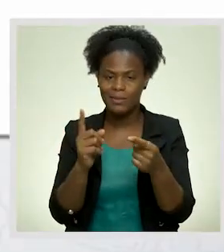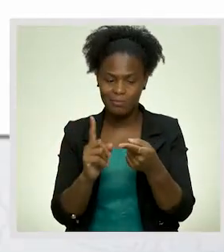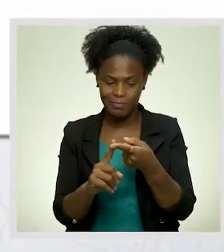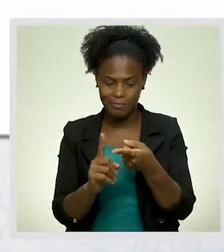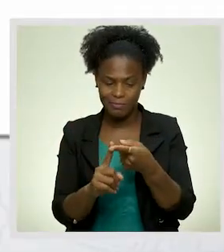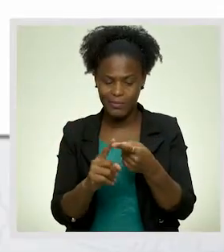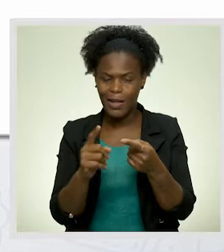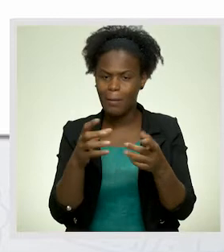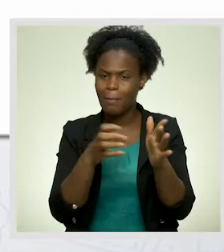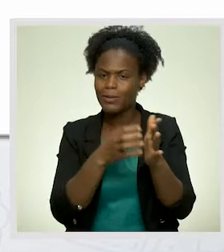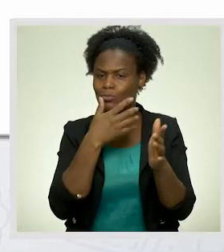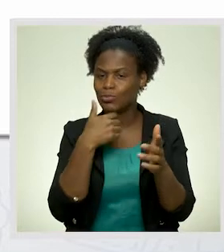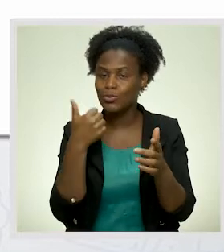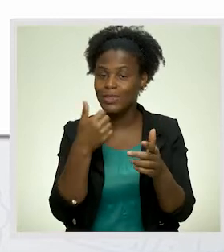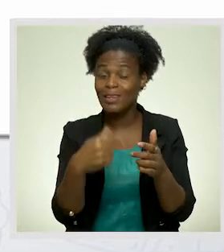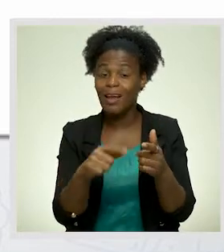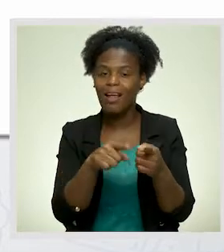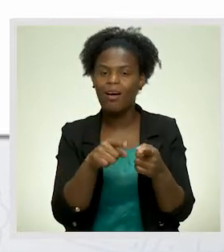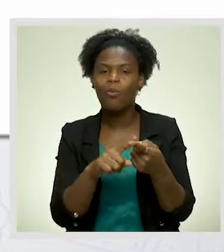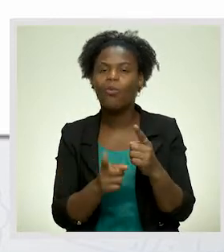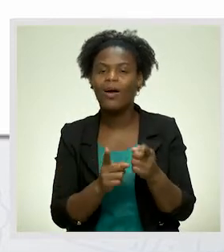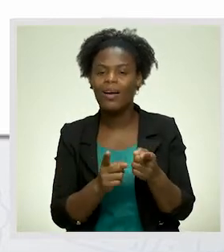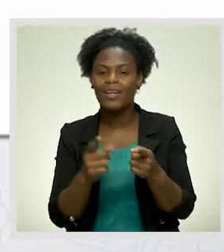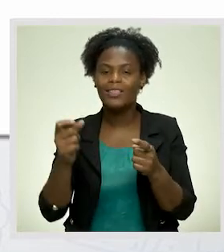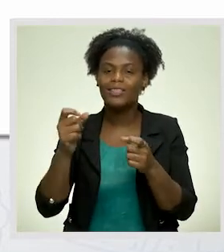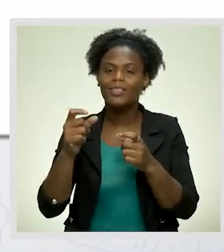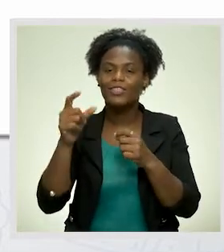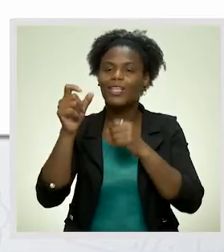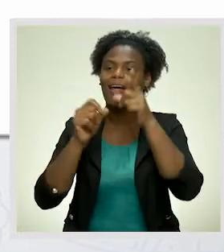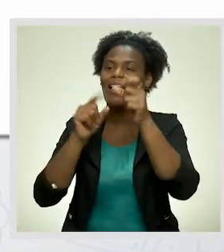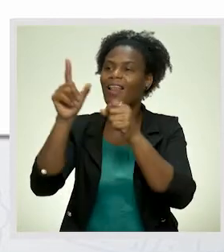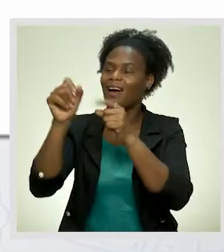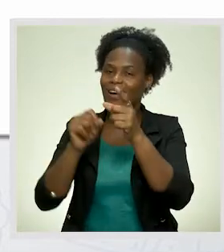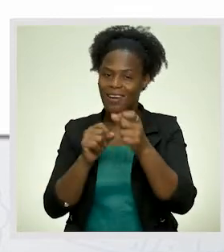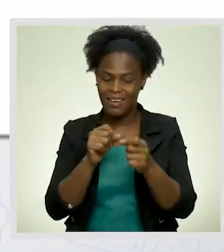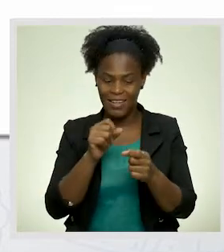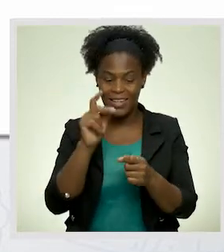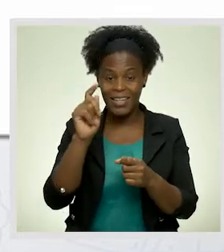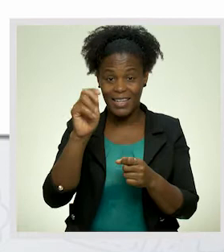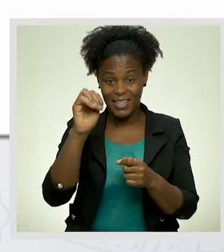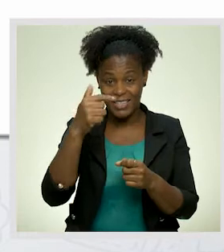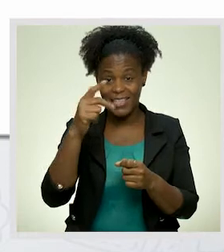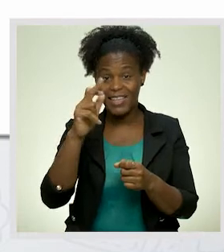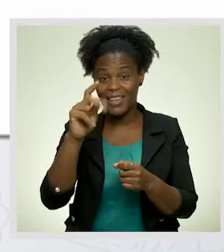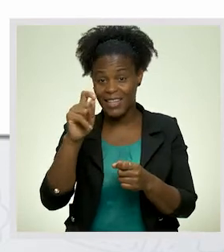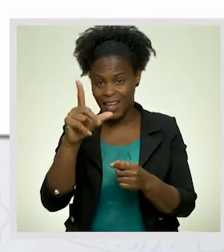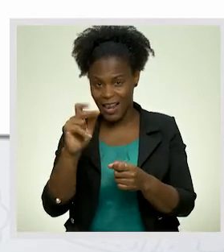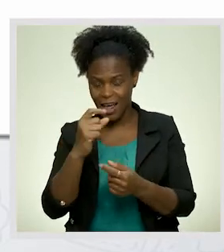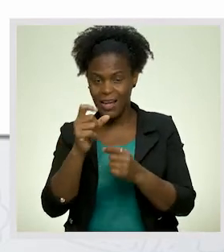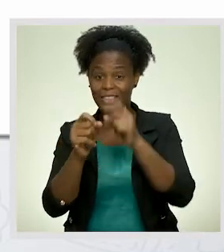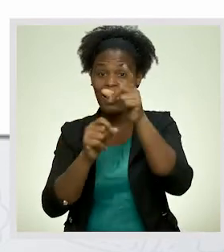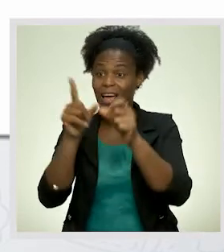Uma bela imagem, minha gente. Nós temos ali a estrela. A estrela é um dos astros, é